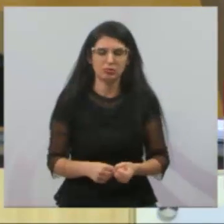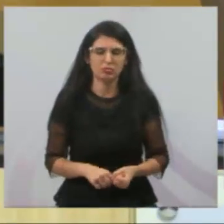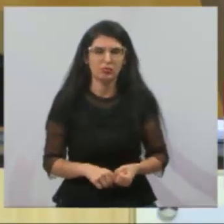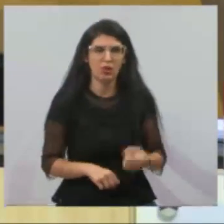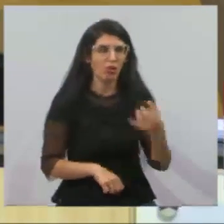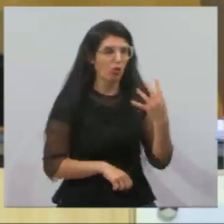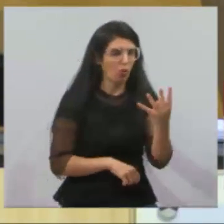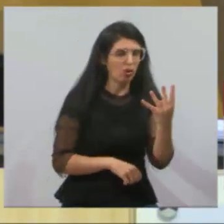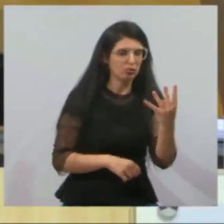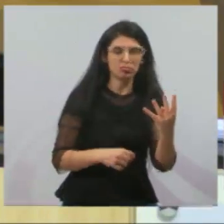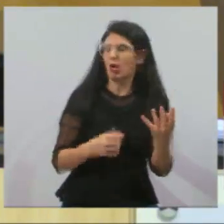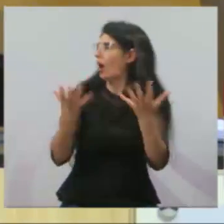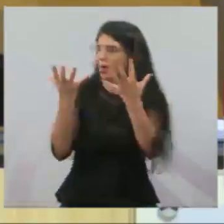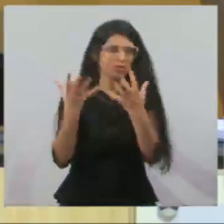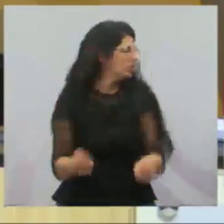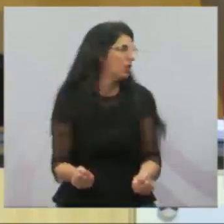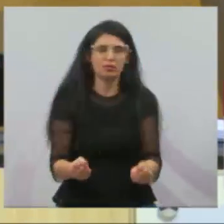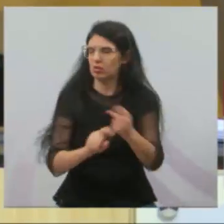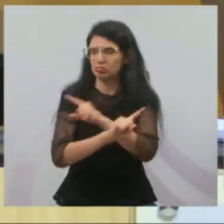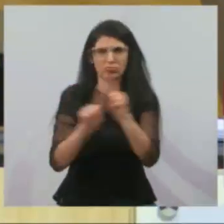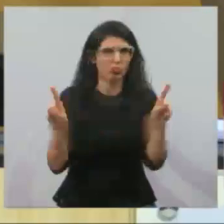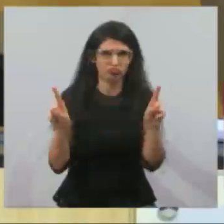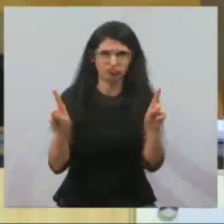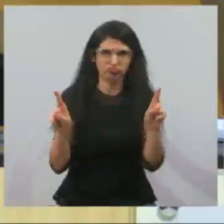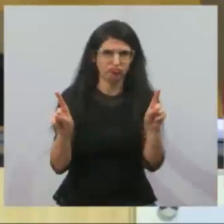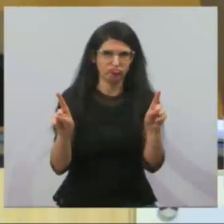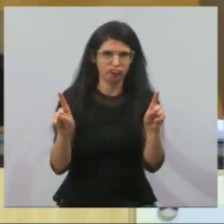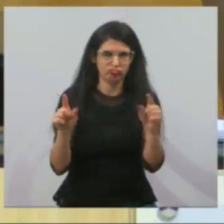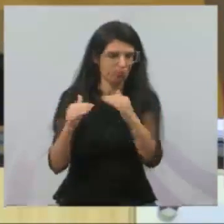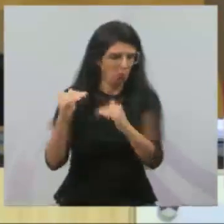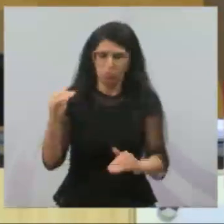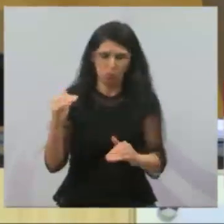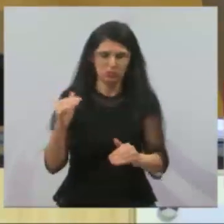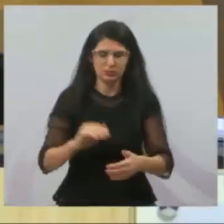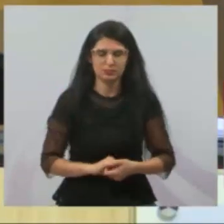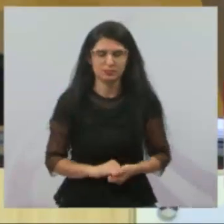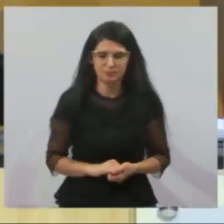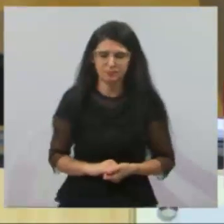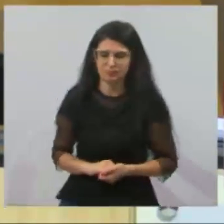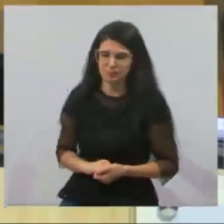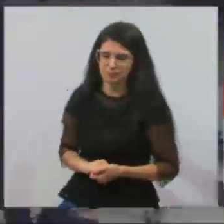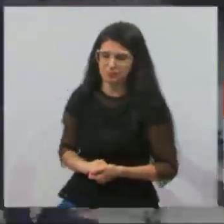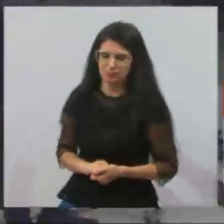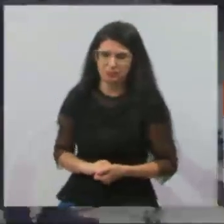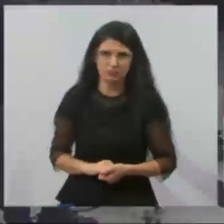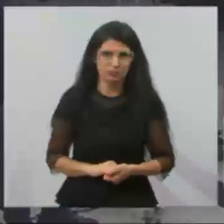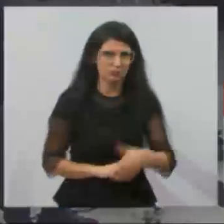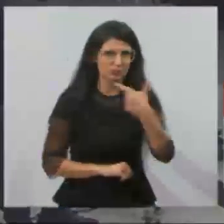4 votos contrários. Próximo projeto.